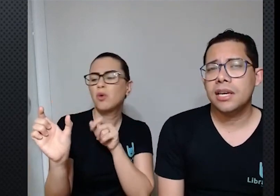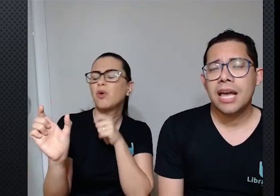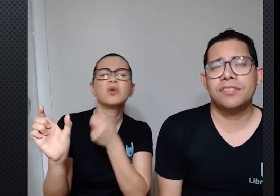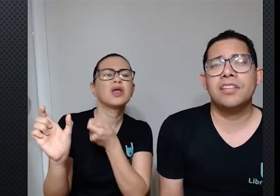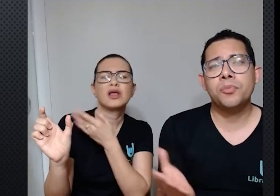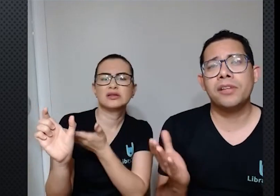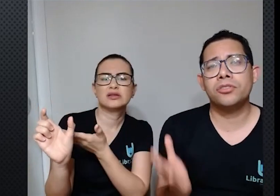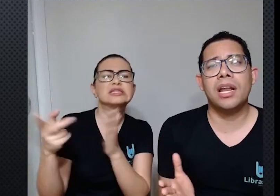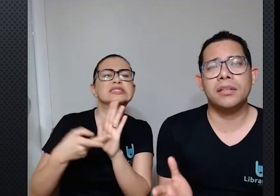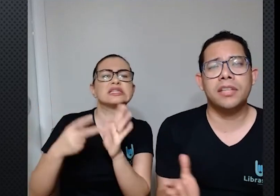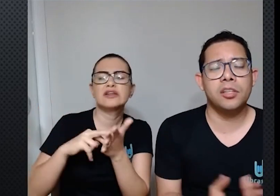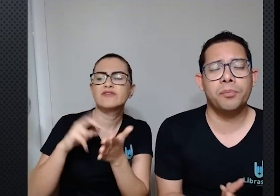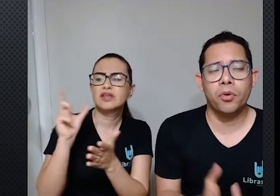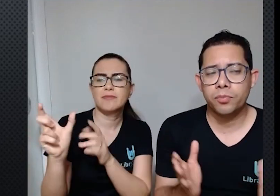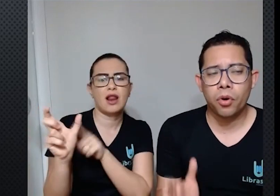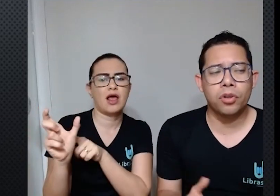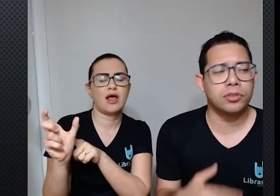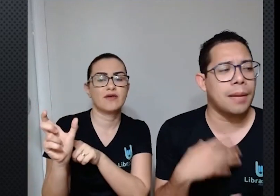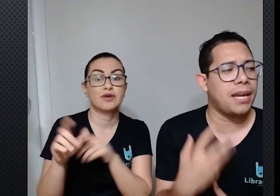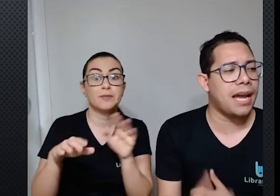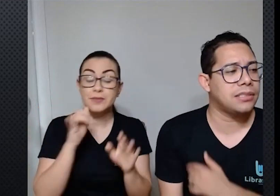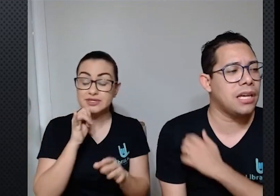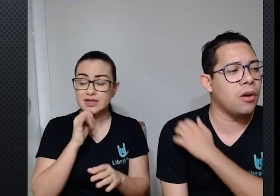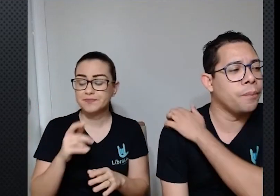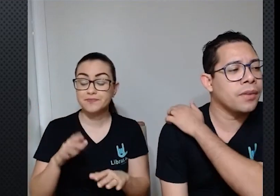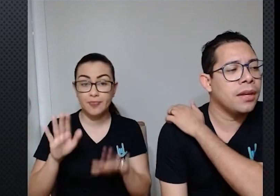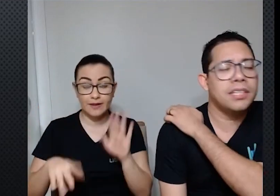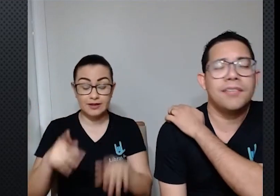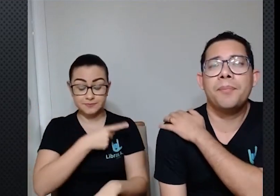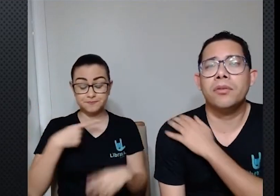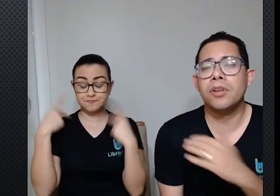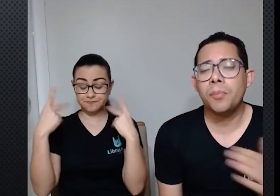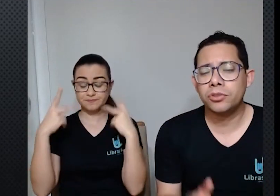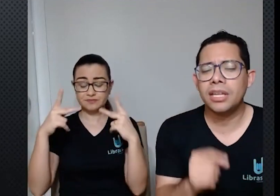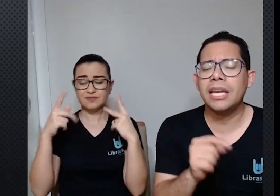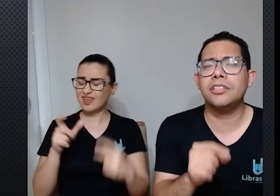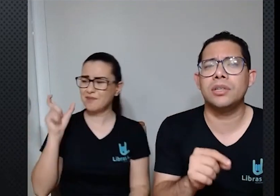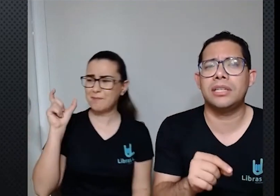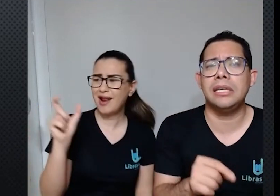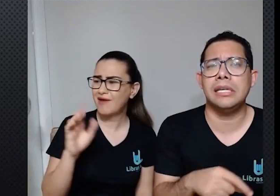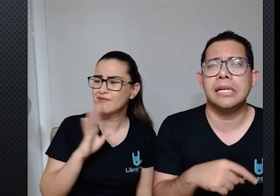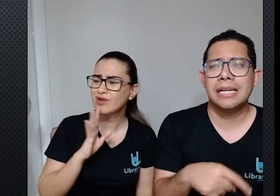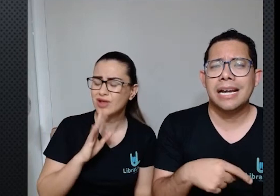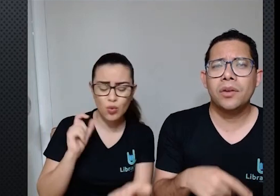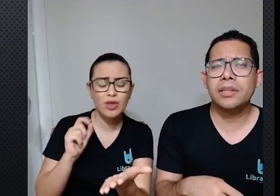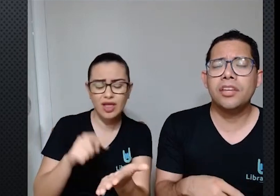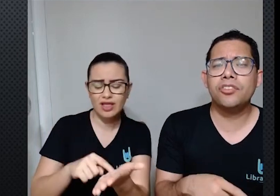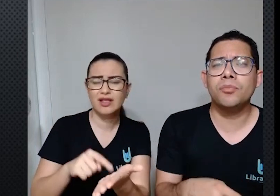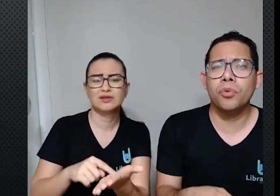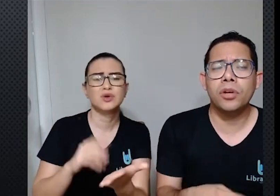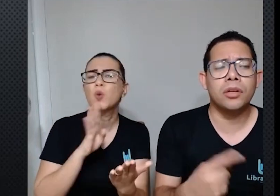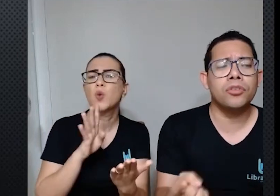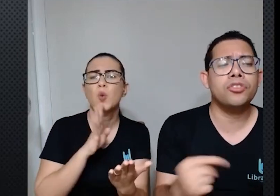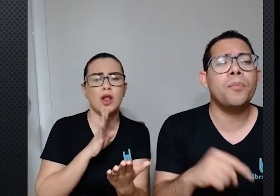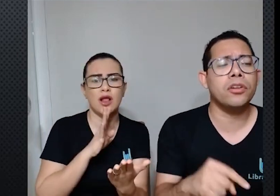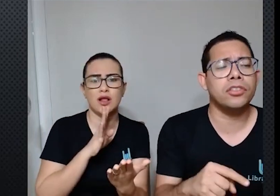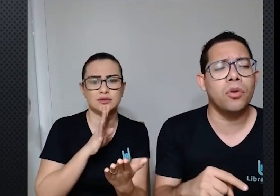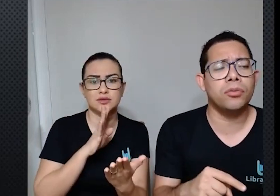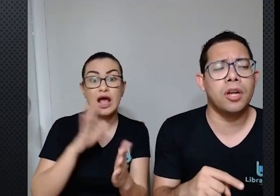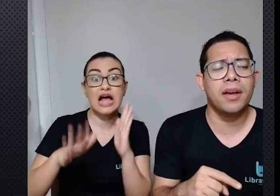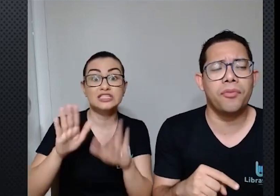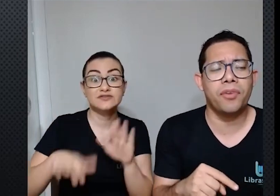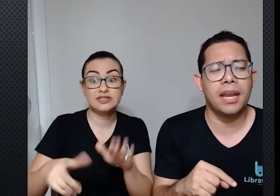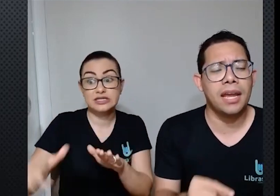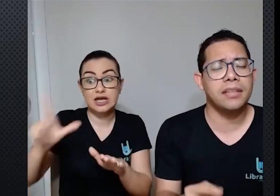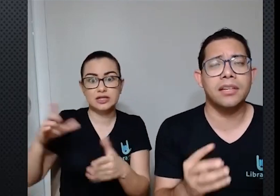aqui? Às vezes, se o pastor ele antecipou o esboço da pregação, você vai perguntar ao pastor, o que é isso aqui? Ah, eu não entendi muito, onde que eu posso